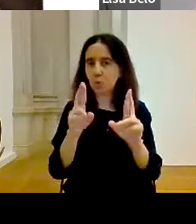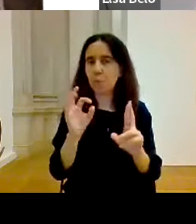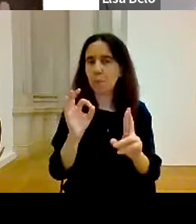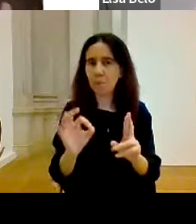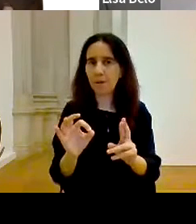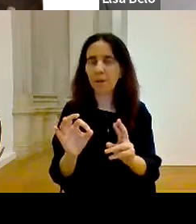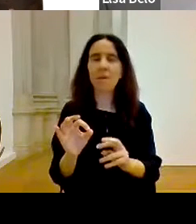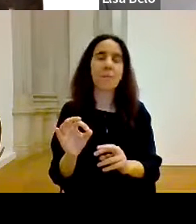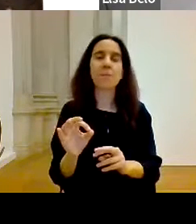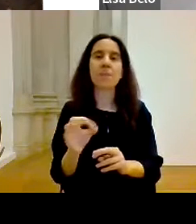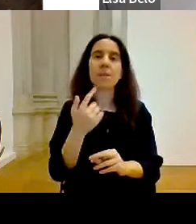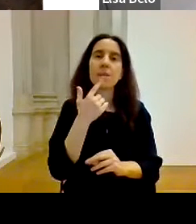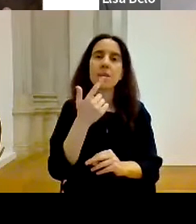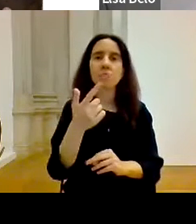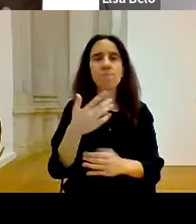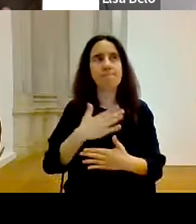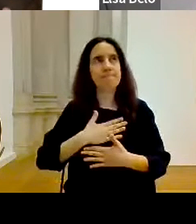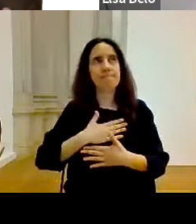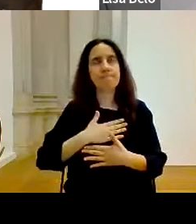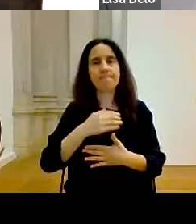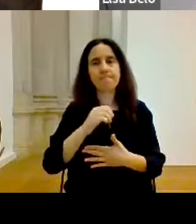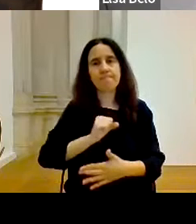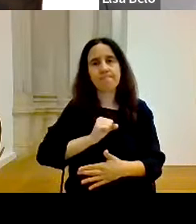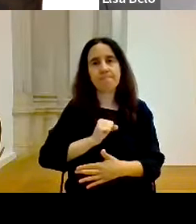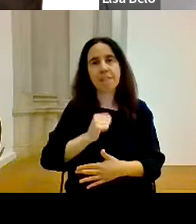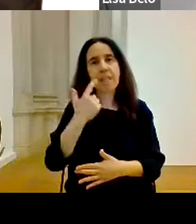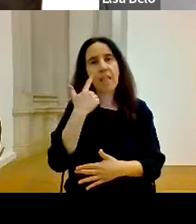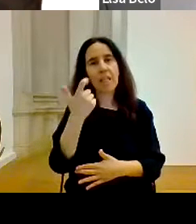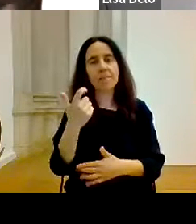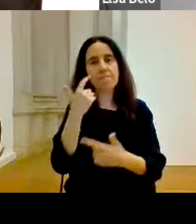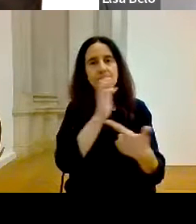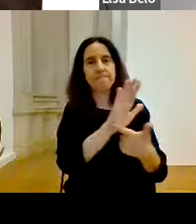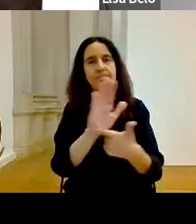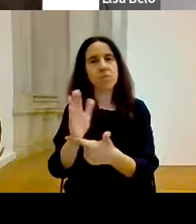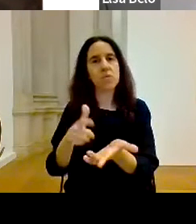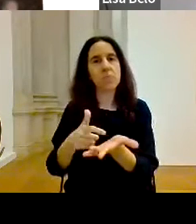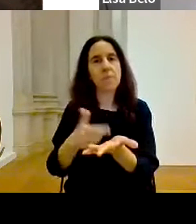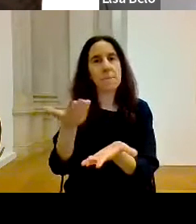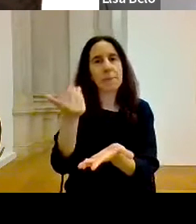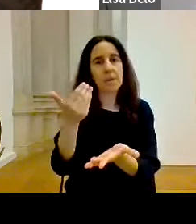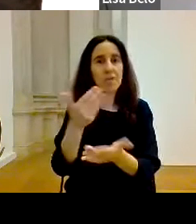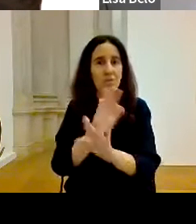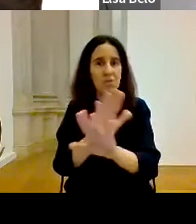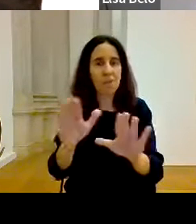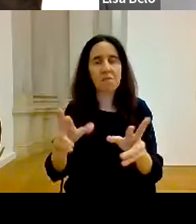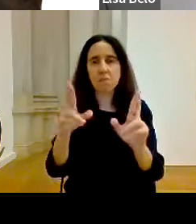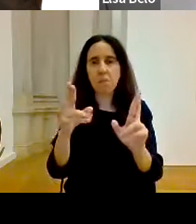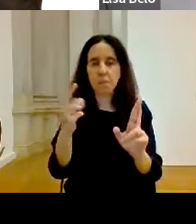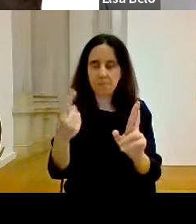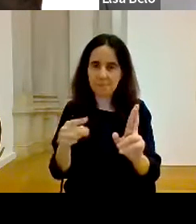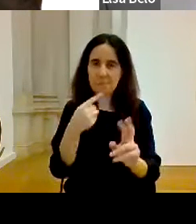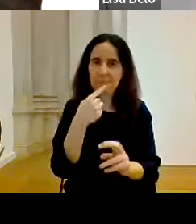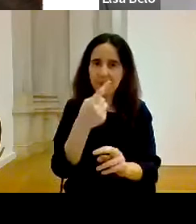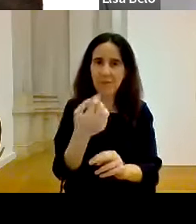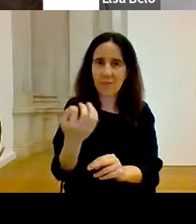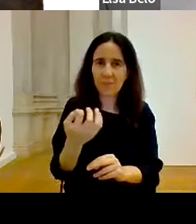que, digamos, do meu ponto de vista, foi talvez um revelador de uma insuficiência que já existia e espero bem, dizia eu, que